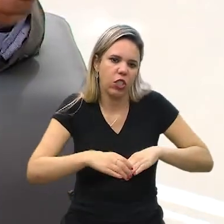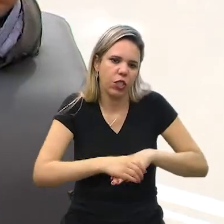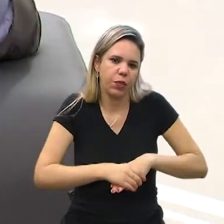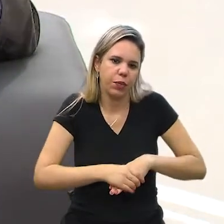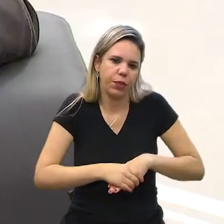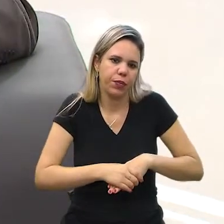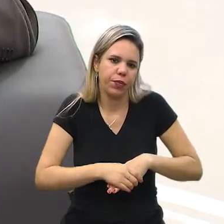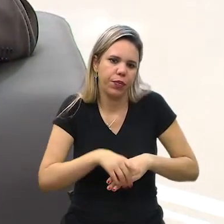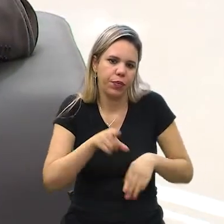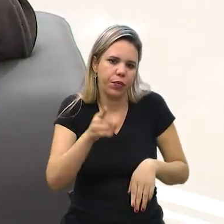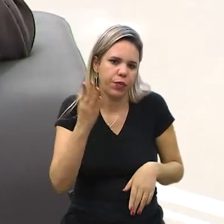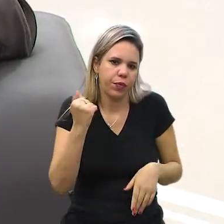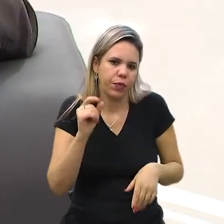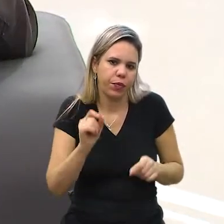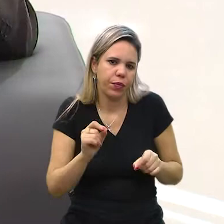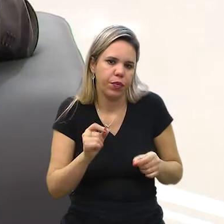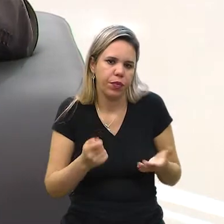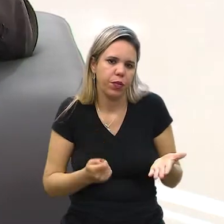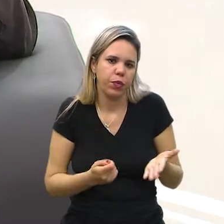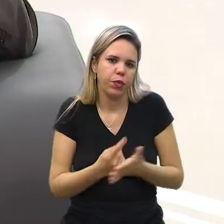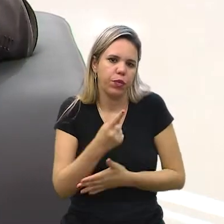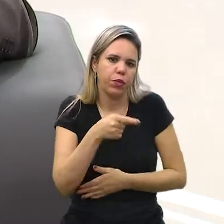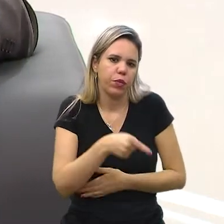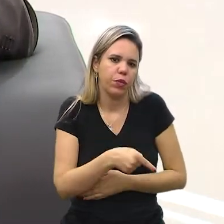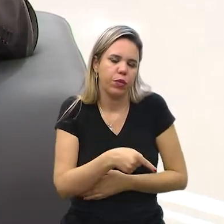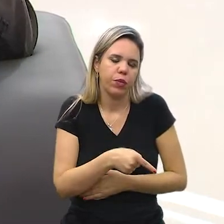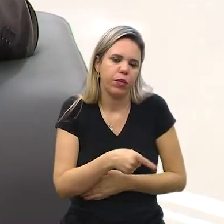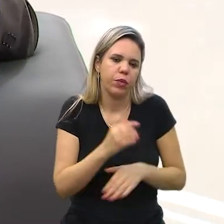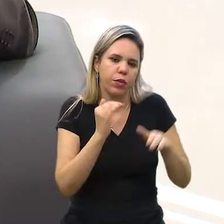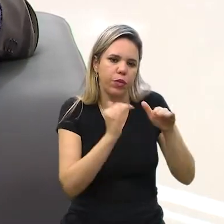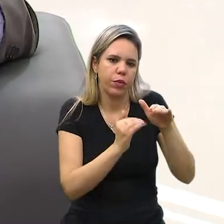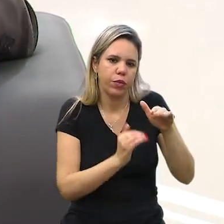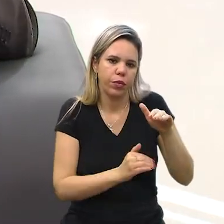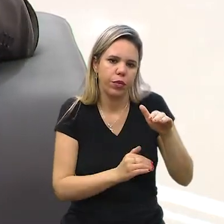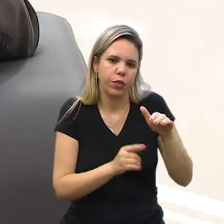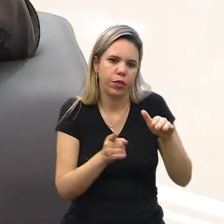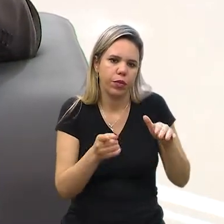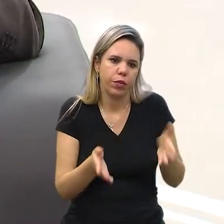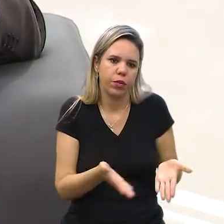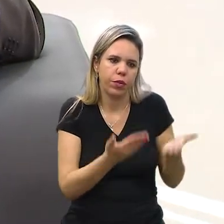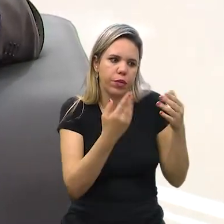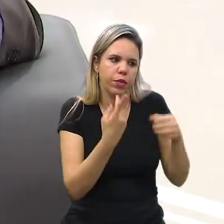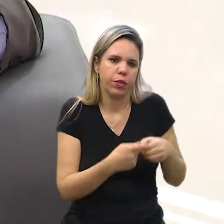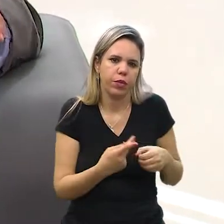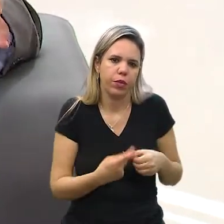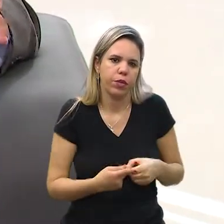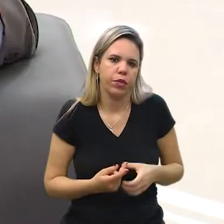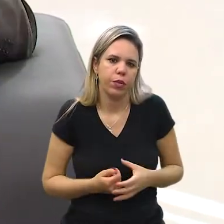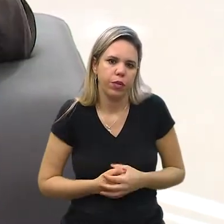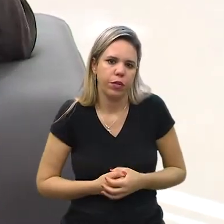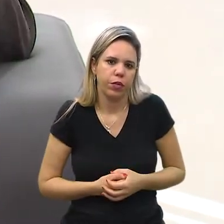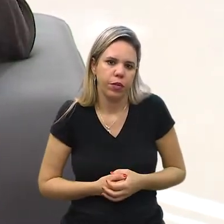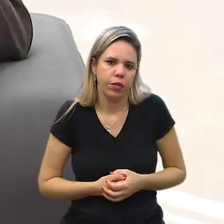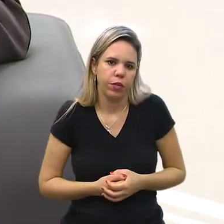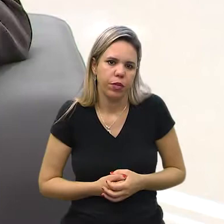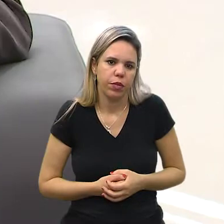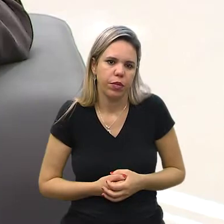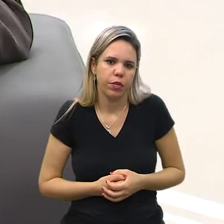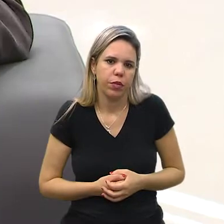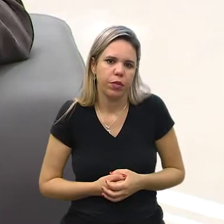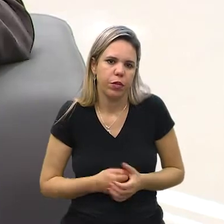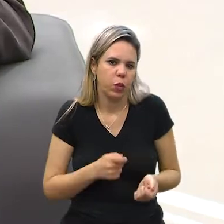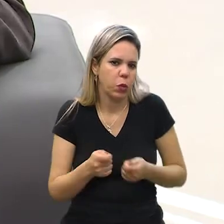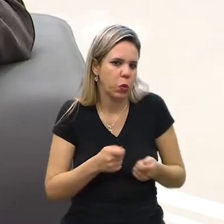Um risco no sapato. Então você sabe que você comprando ali daquela gôndola, daquela seção, você está levando um produto que não passou